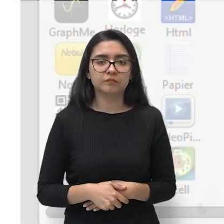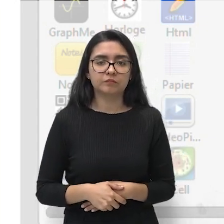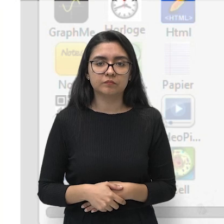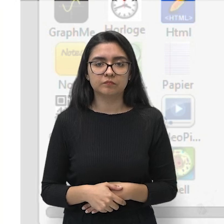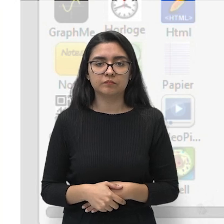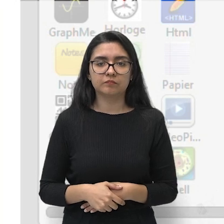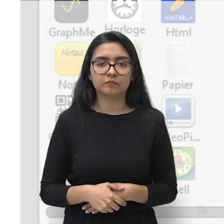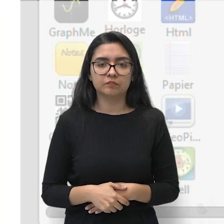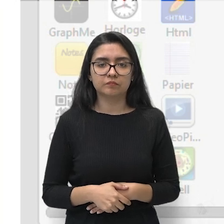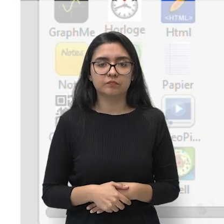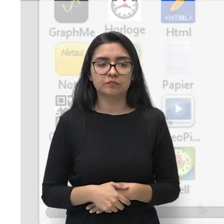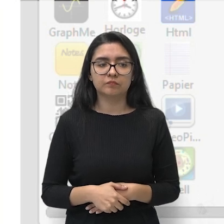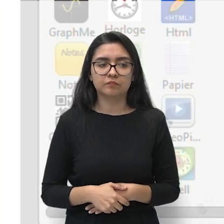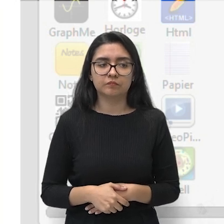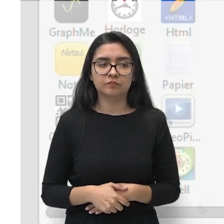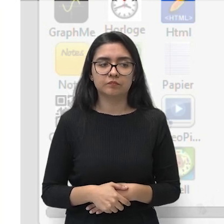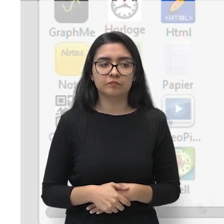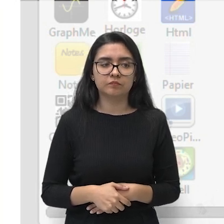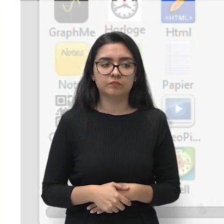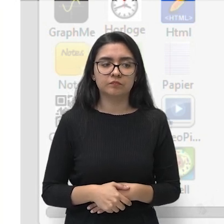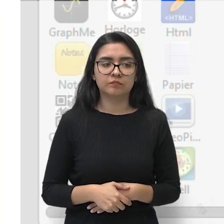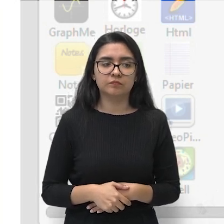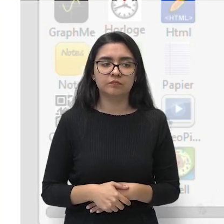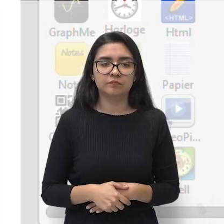Ela fica aqui, né?